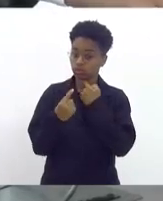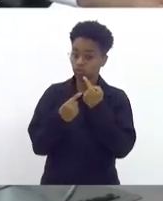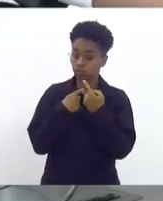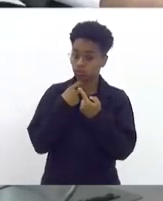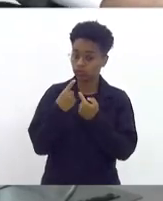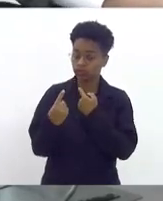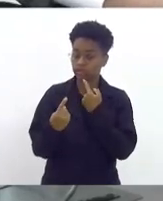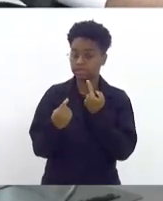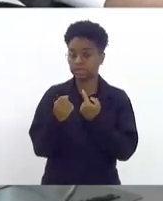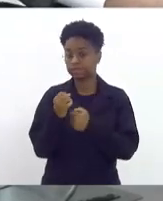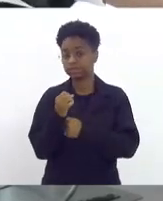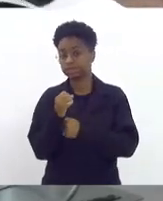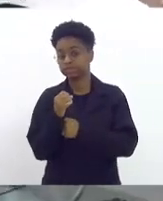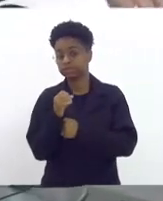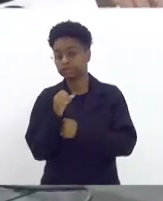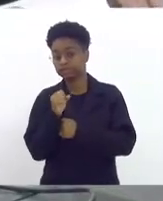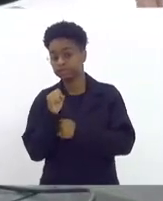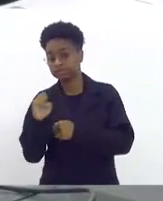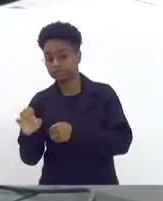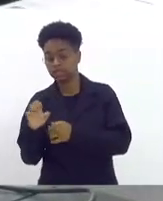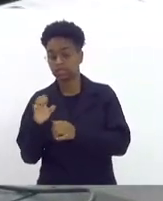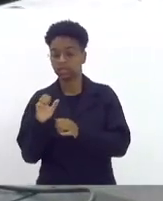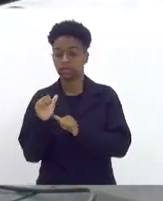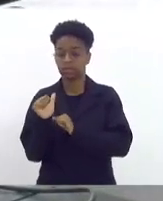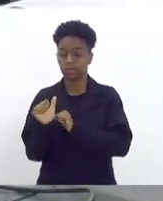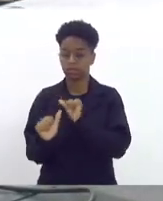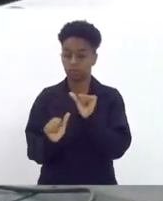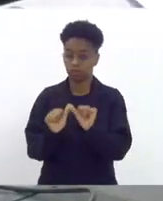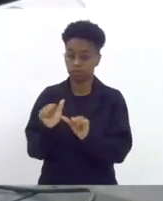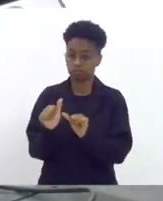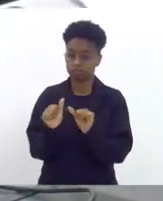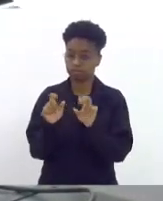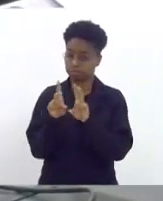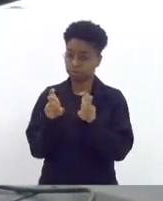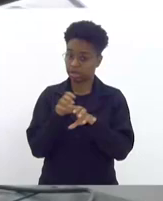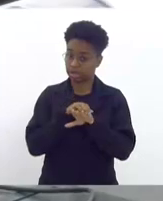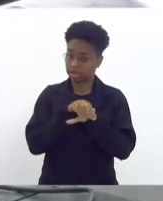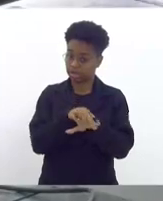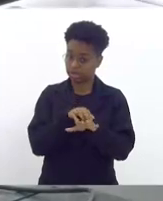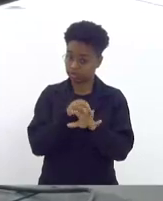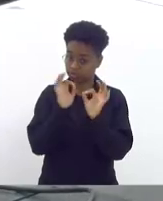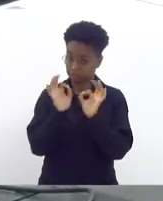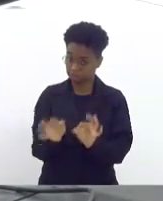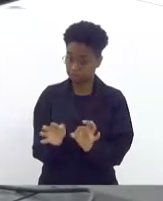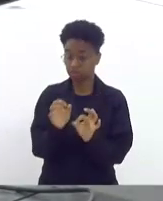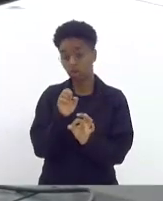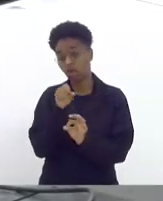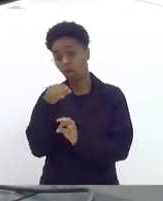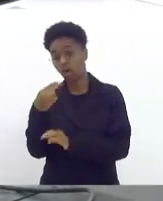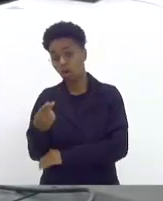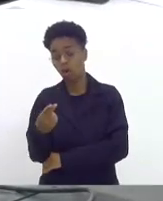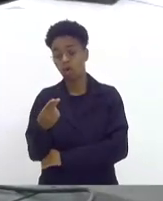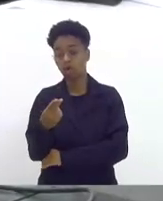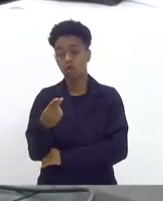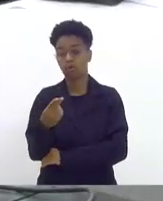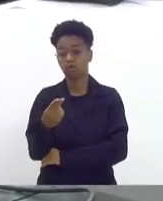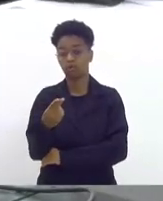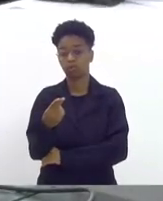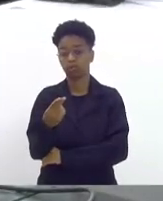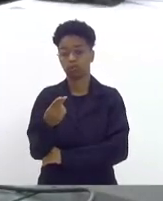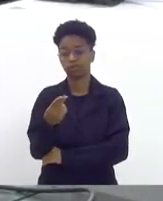se a gente estaria alterando algo relacionado a trânsito propriamente dito ou se estaria